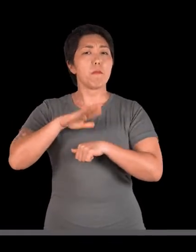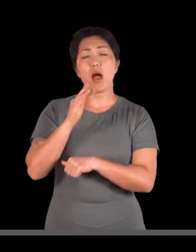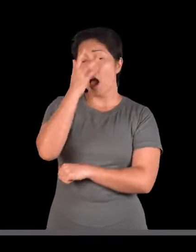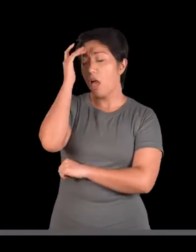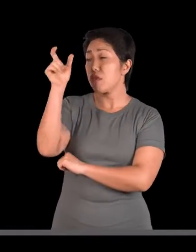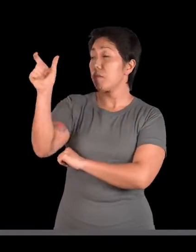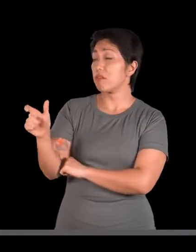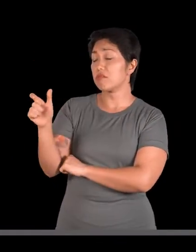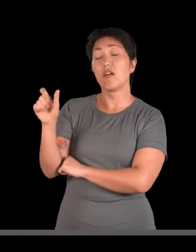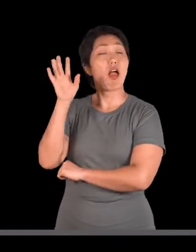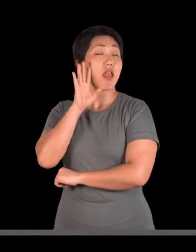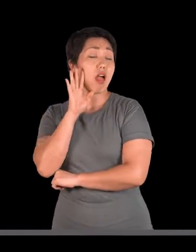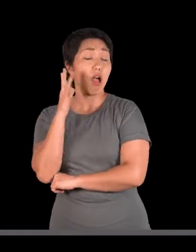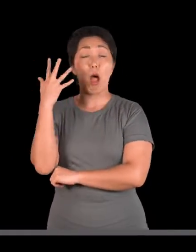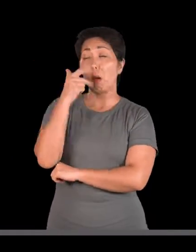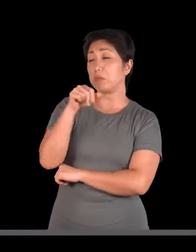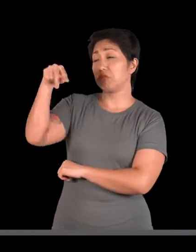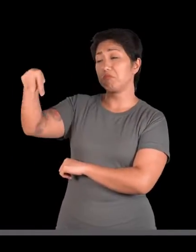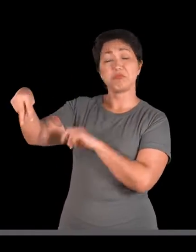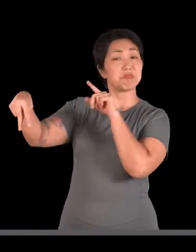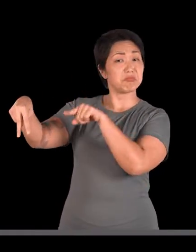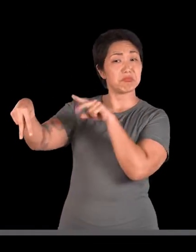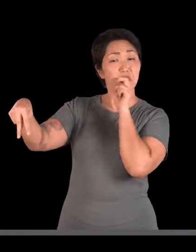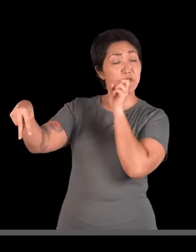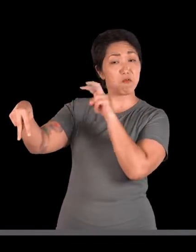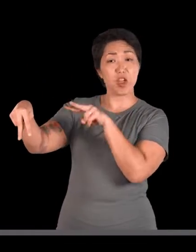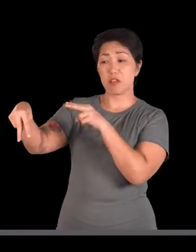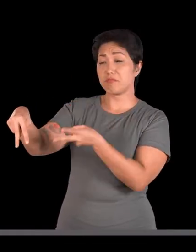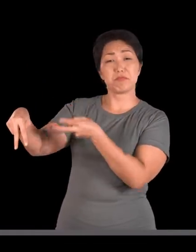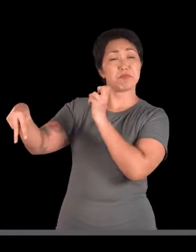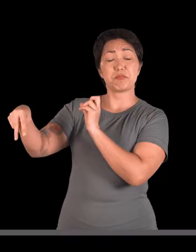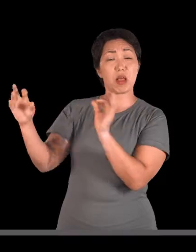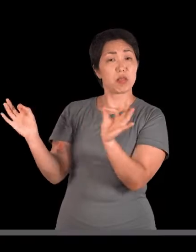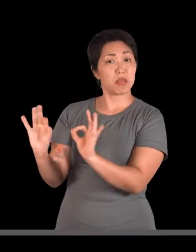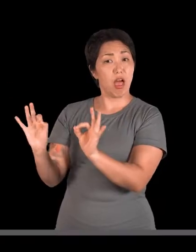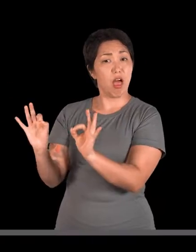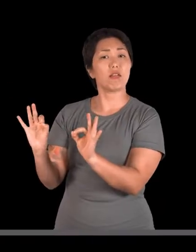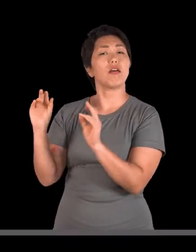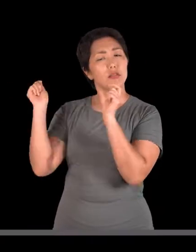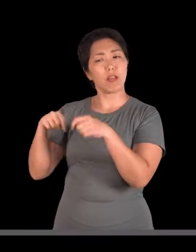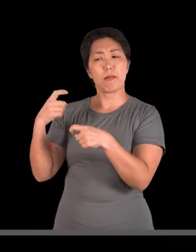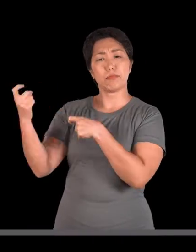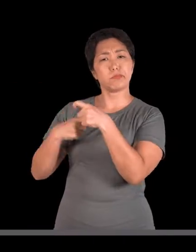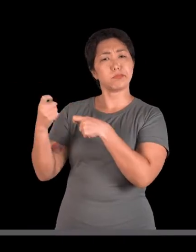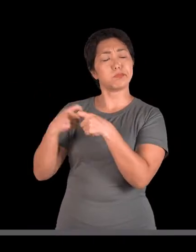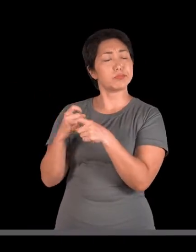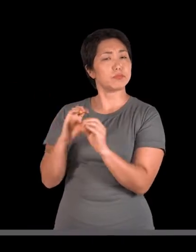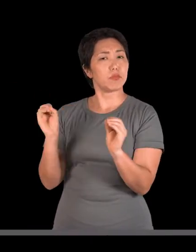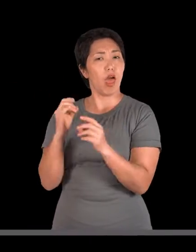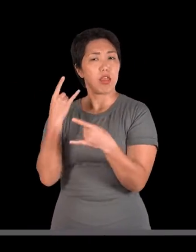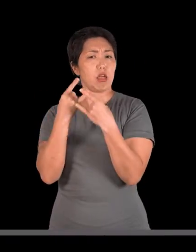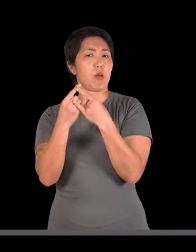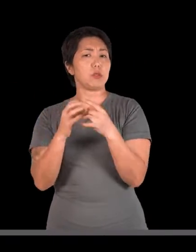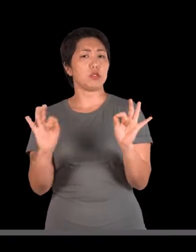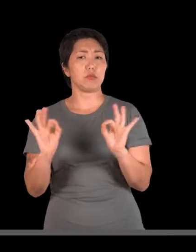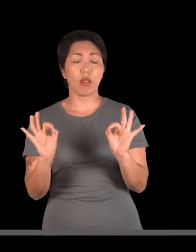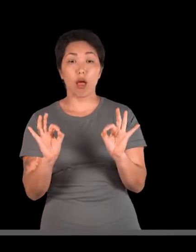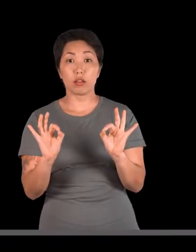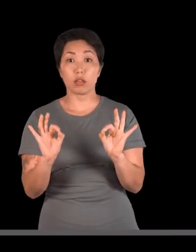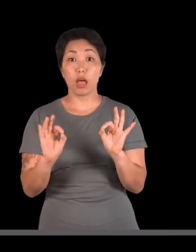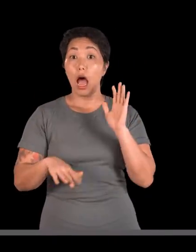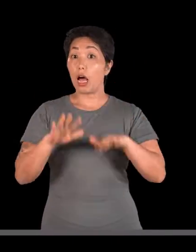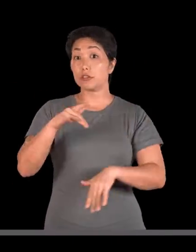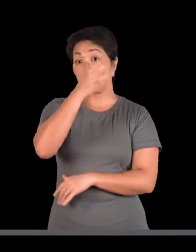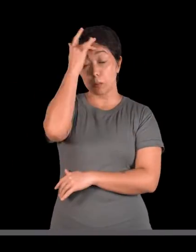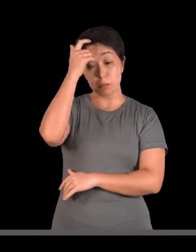relaxamento. Não, fulano é legal, é bonito, não deve ter nada. E aí tem relações sem preservativos, a gente não pode ter essa confiança. A pessoa pode não ter, nem